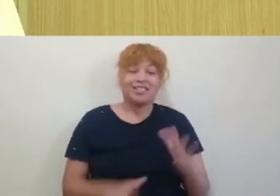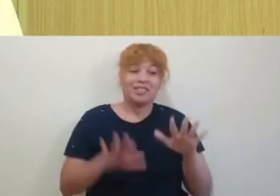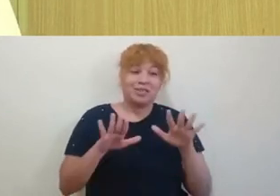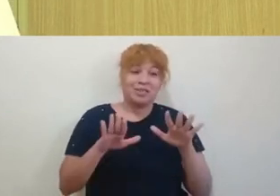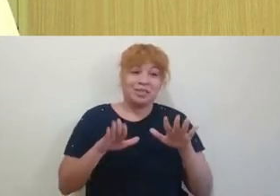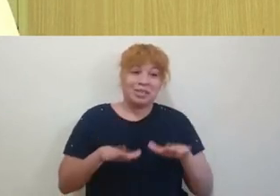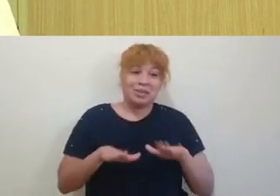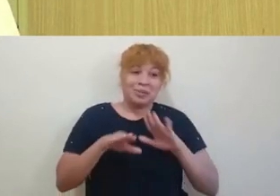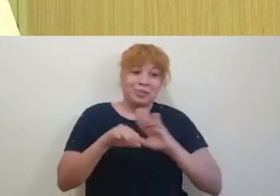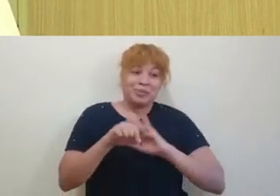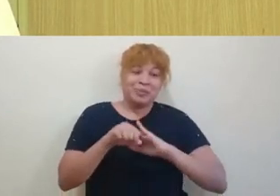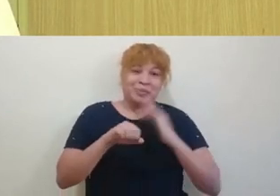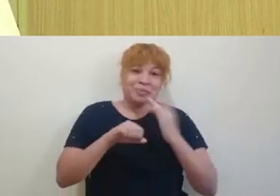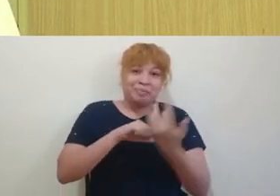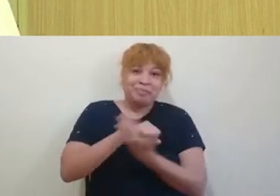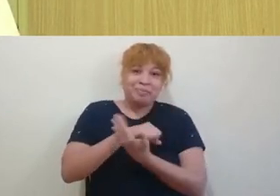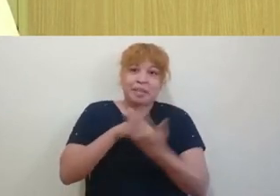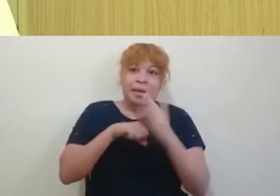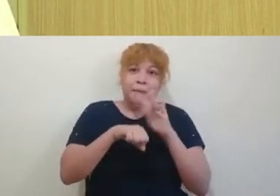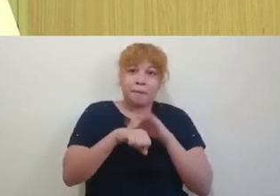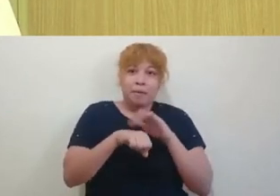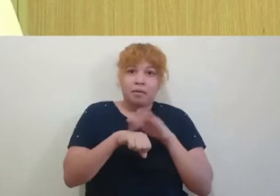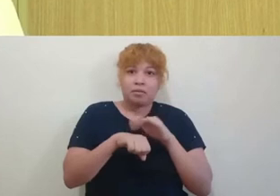nossos governantes cada vez mais